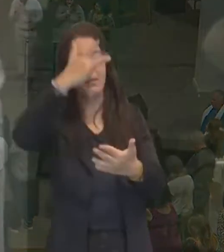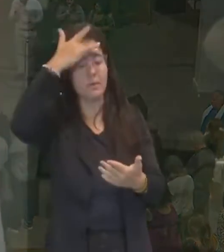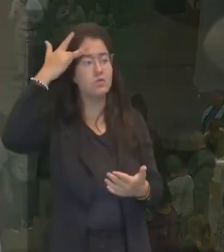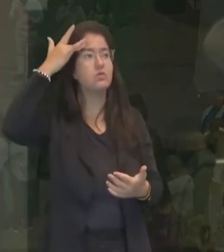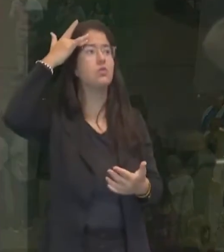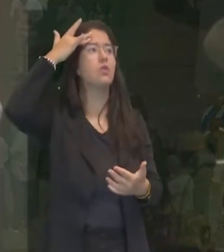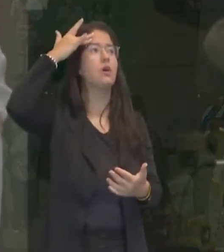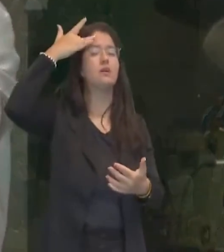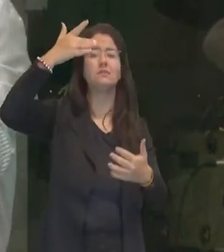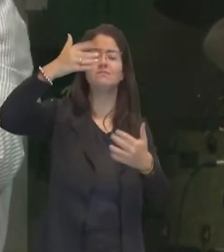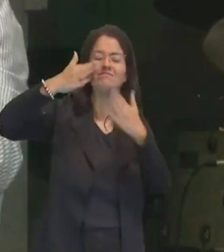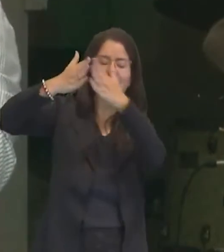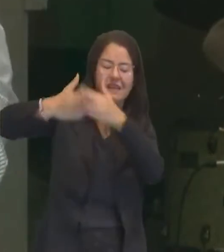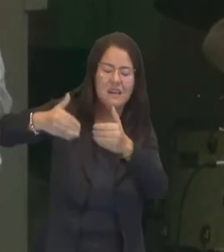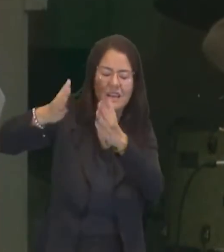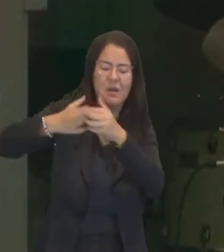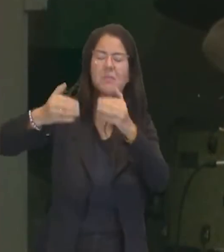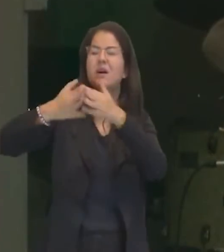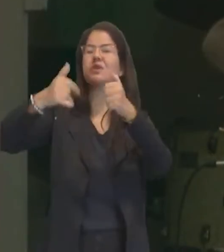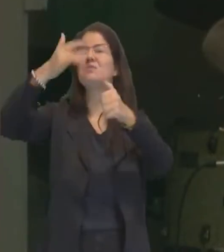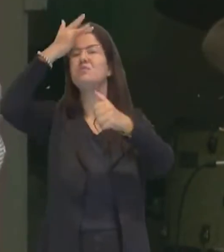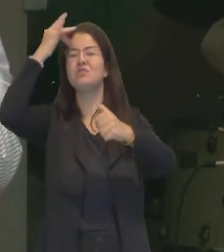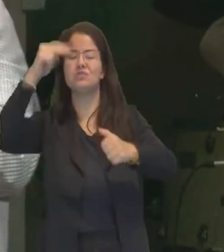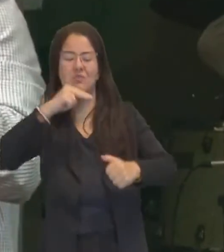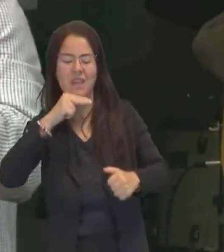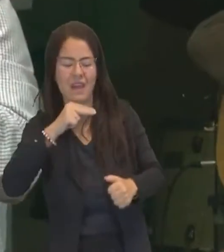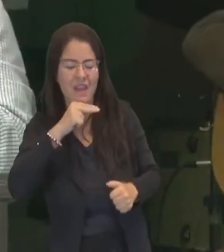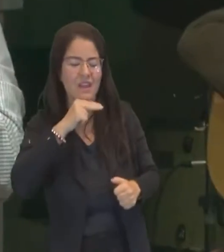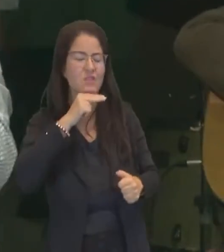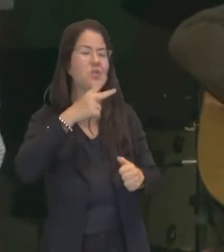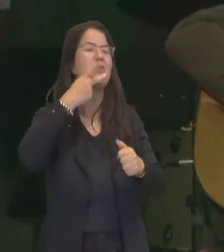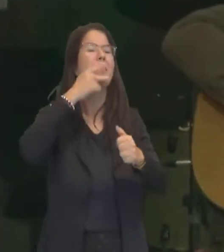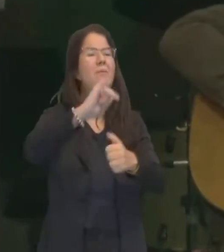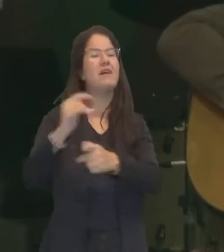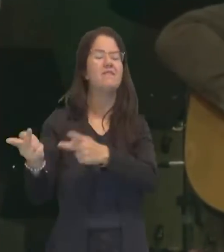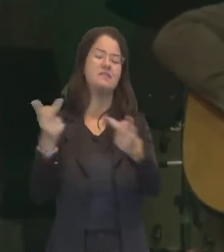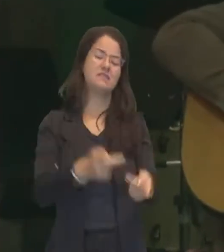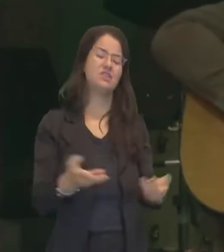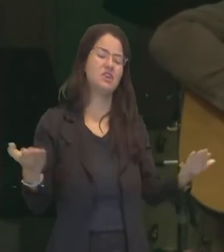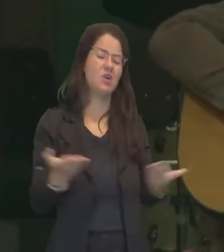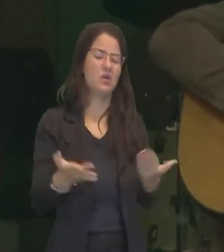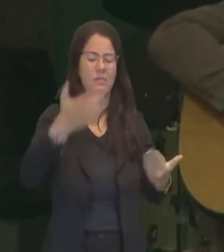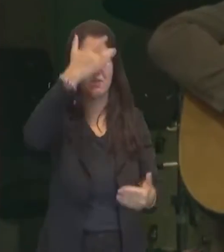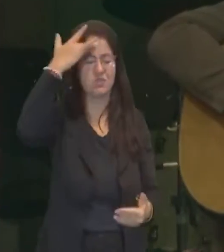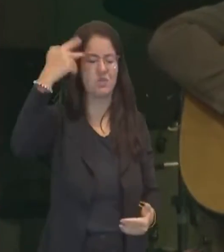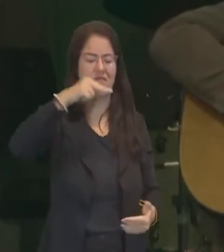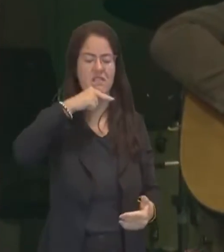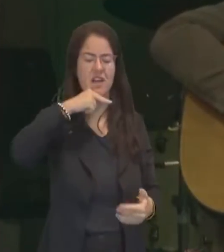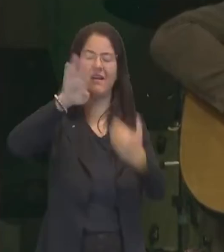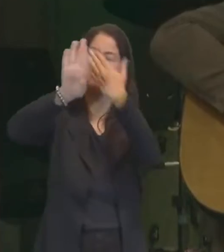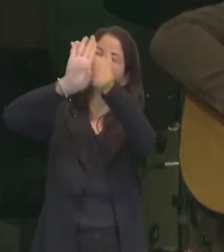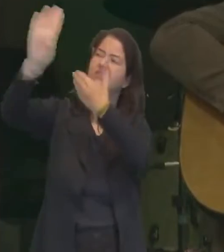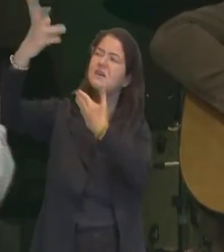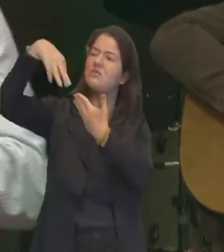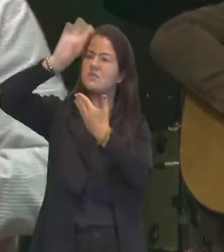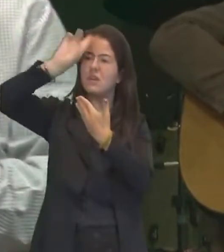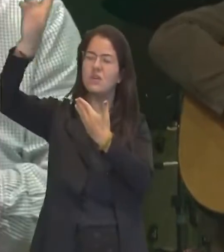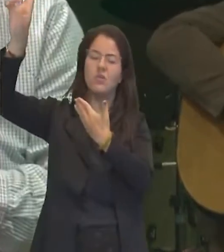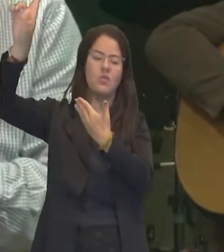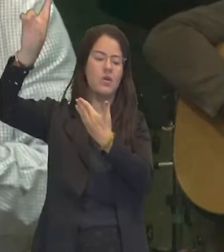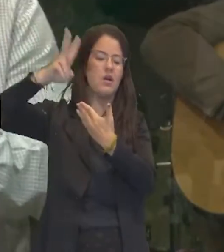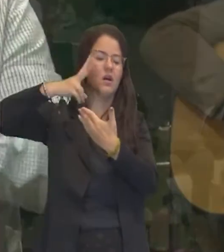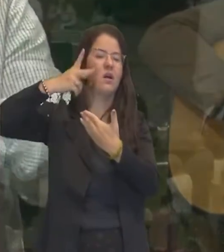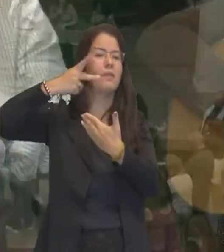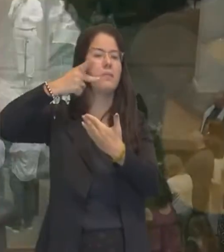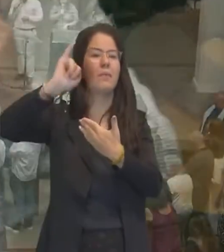avós clamando pelos netos. Visite, ó Deus, agora esse neto que está afastado, Senhor, lá onde ele